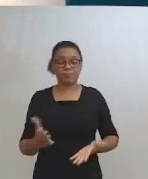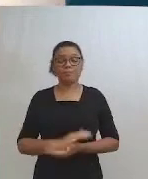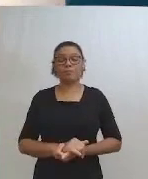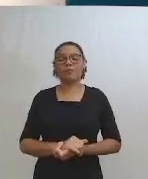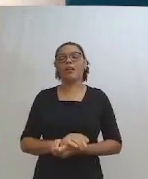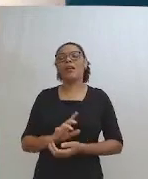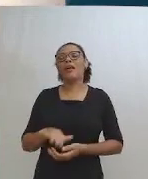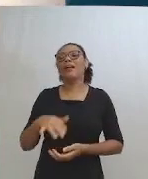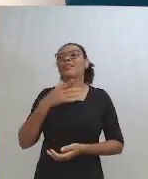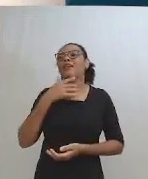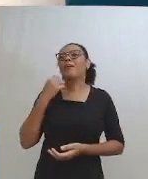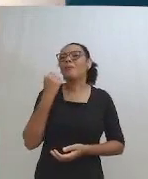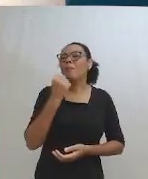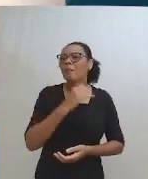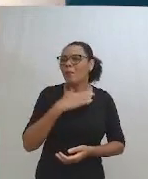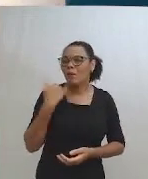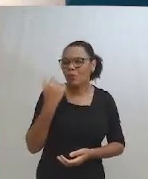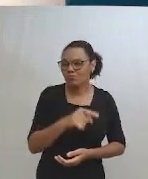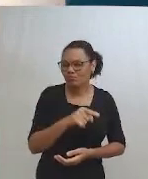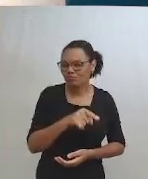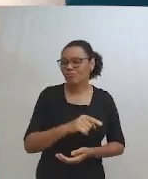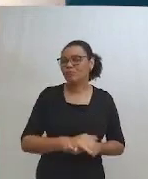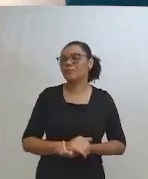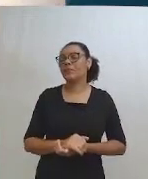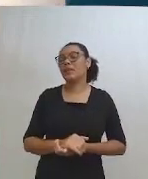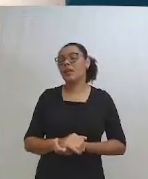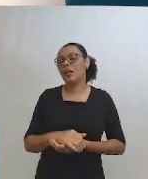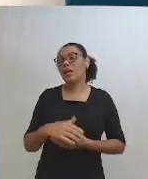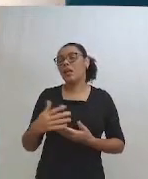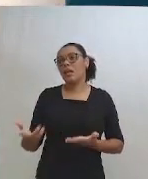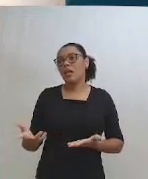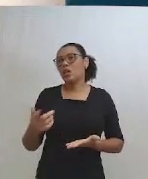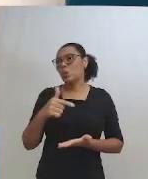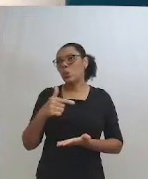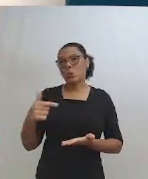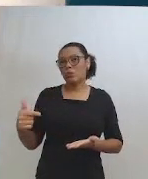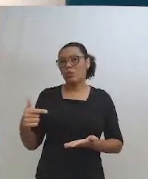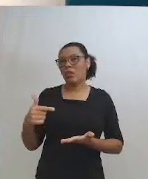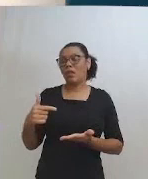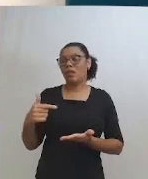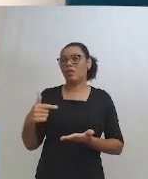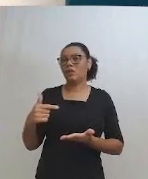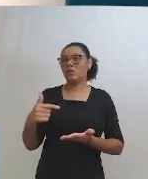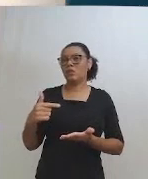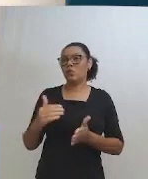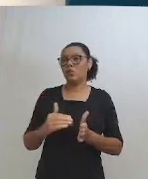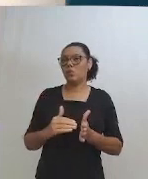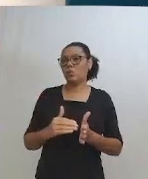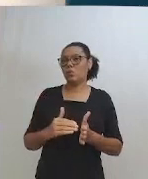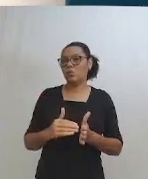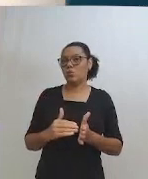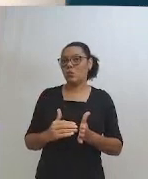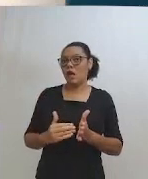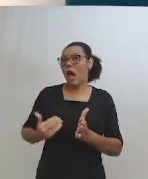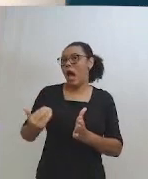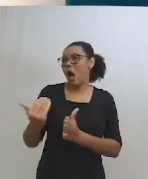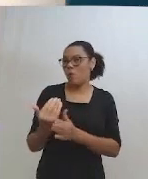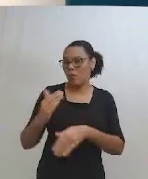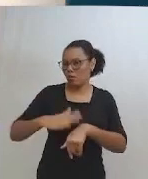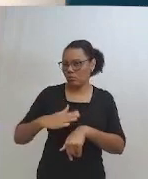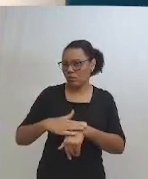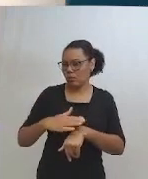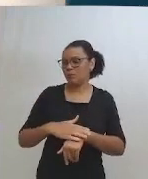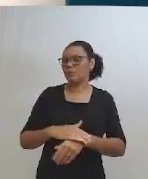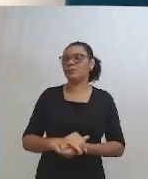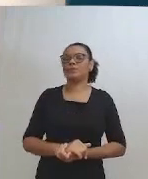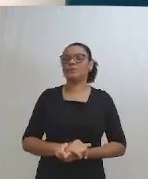Silva. A sentença, não há excesso de prazo, o Ministério Público entende, inclusive nas informações do Tribunal de Justiça e do